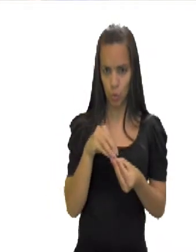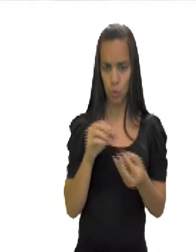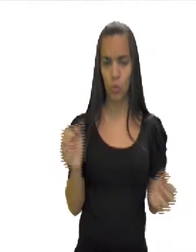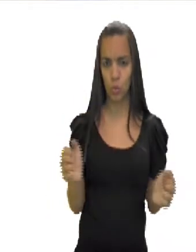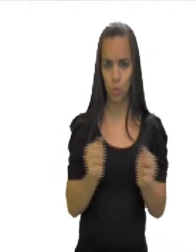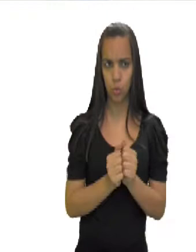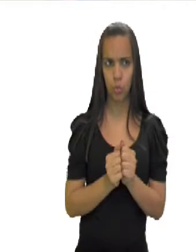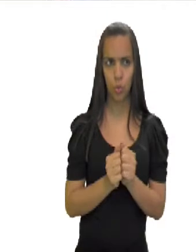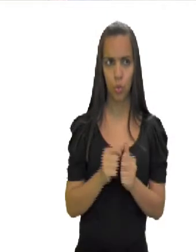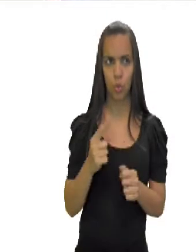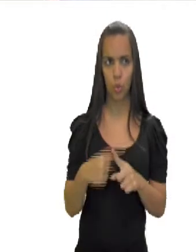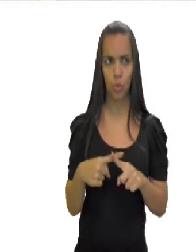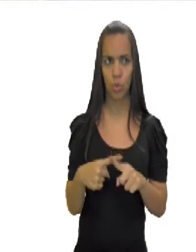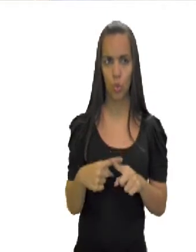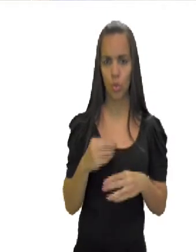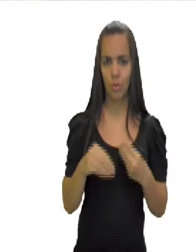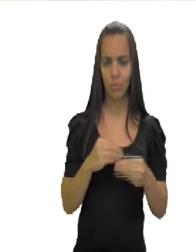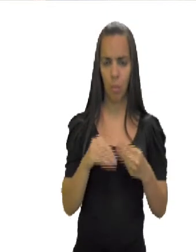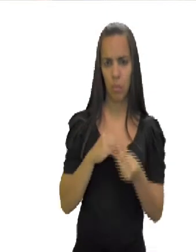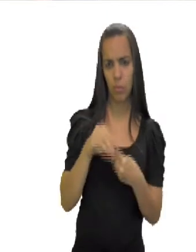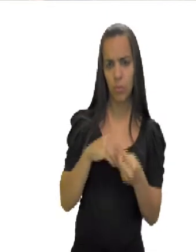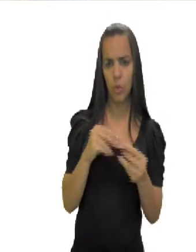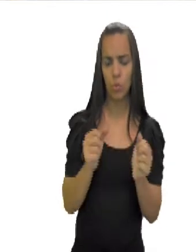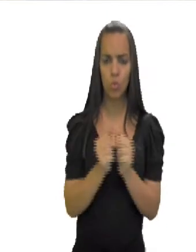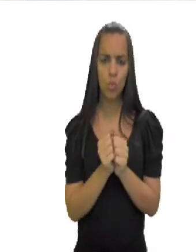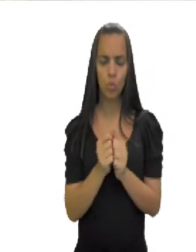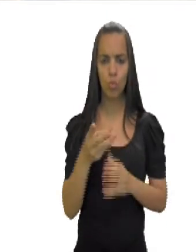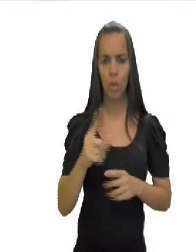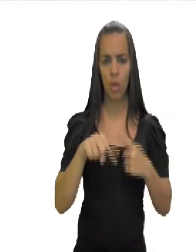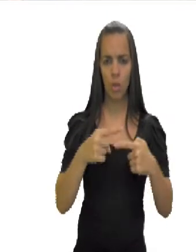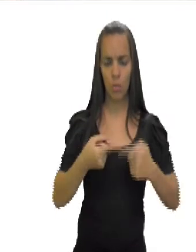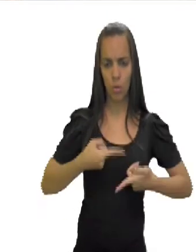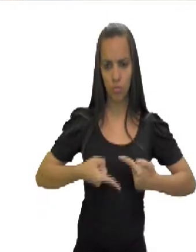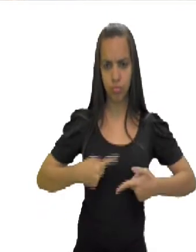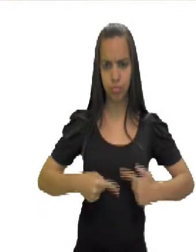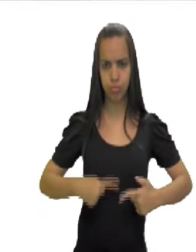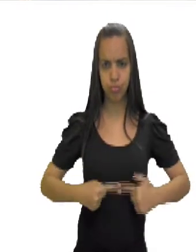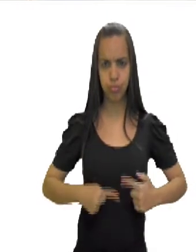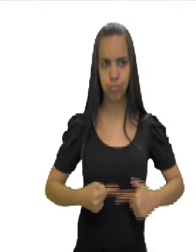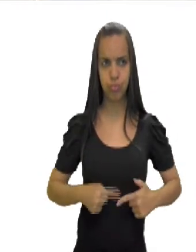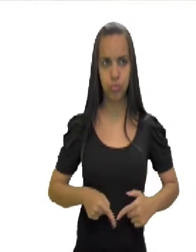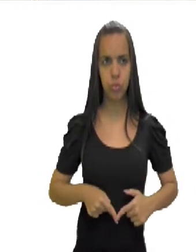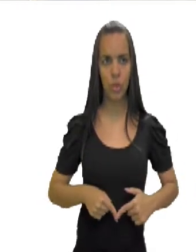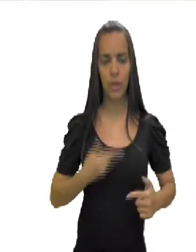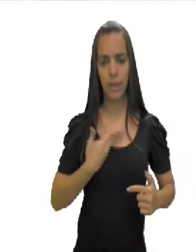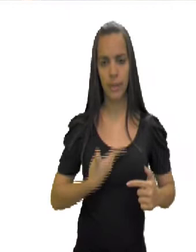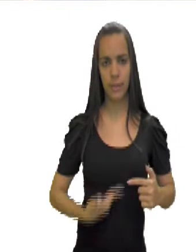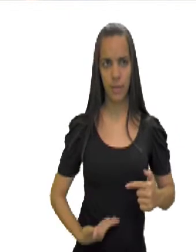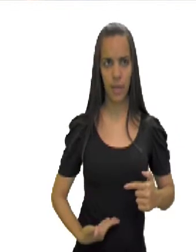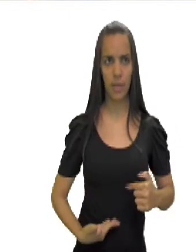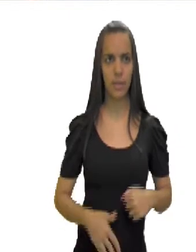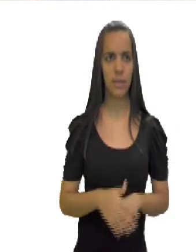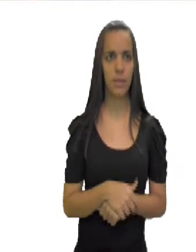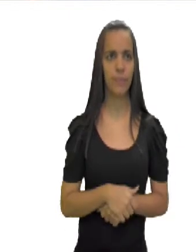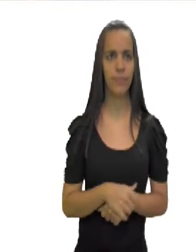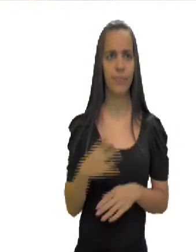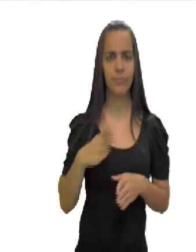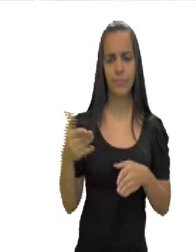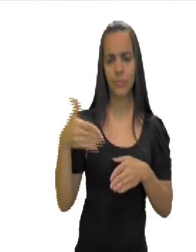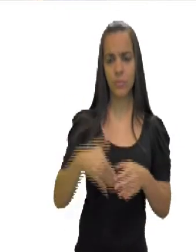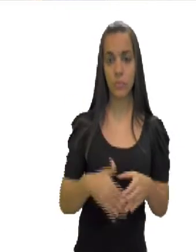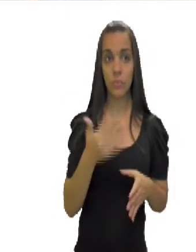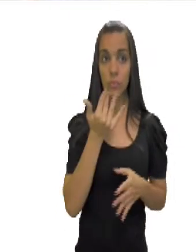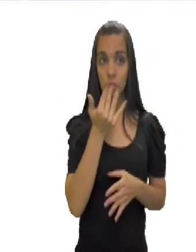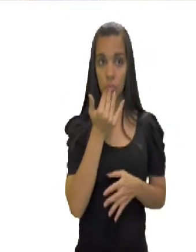gástrico, que ele já existe ali, tá? À medida que os alimentos chegam, o estômago